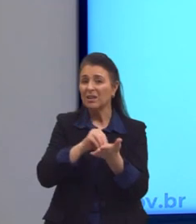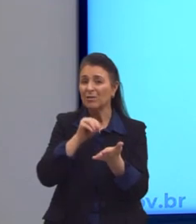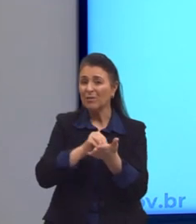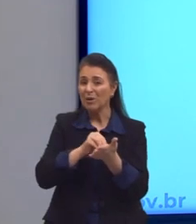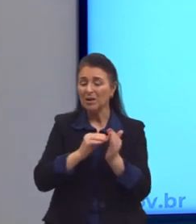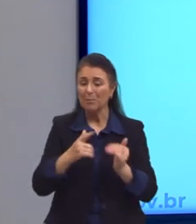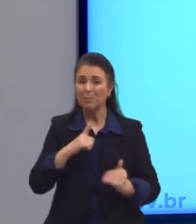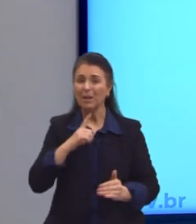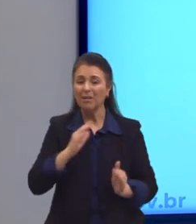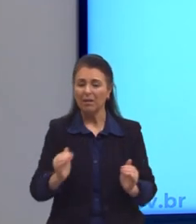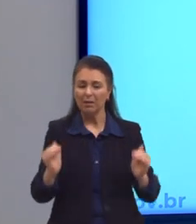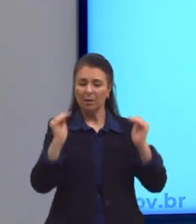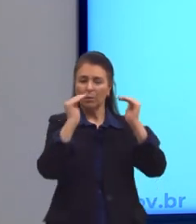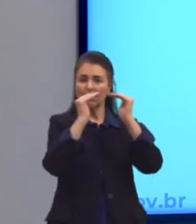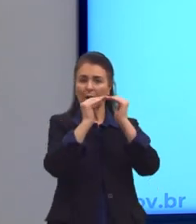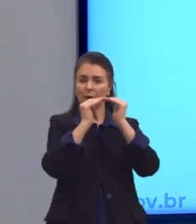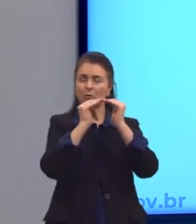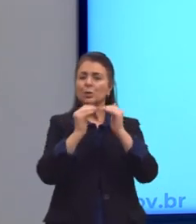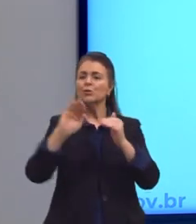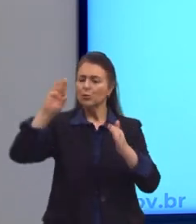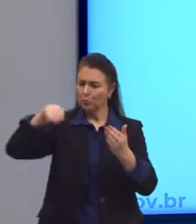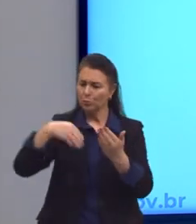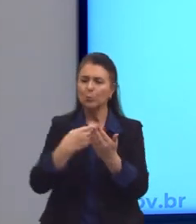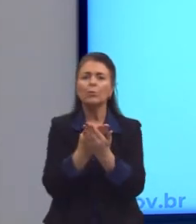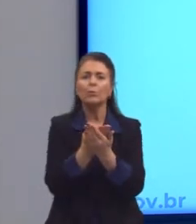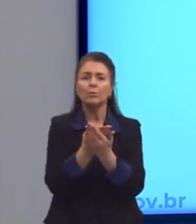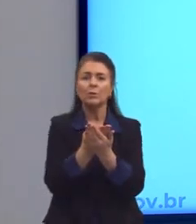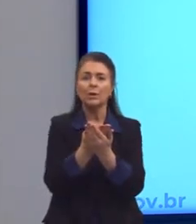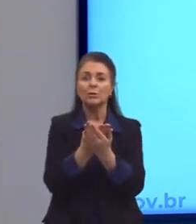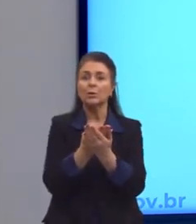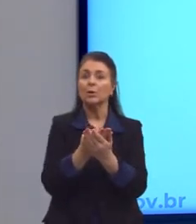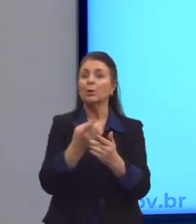igualdade, de oportunidade. Em virtude,